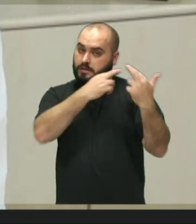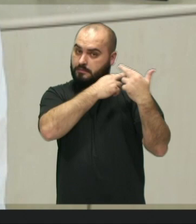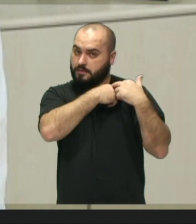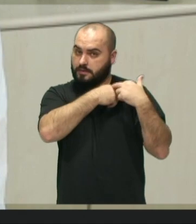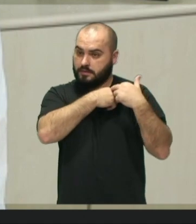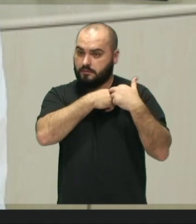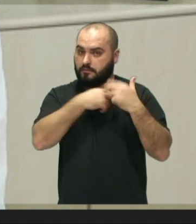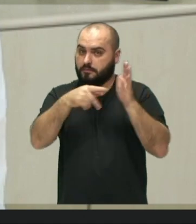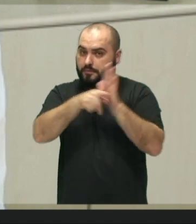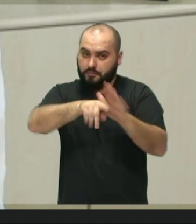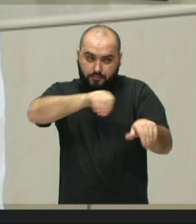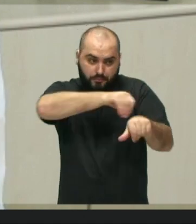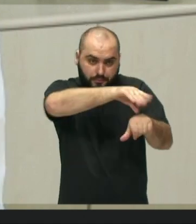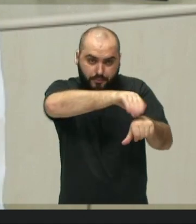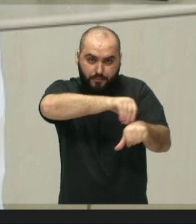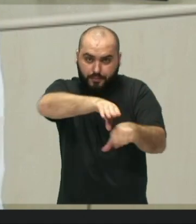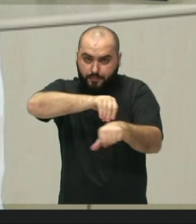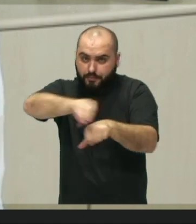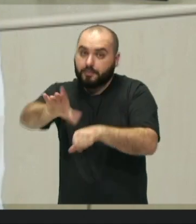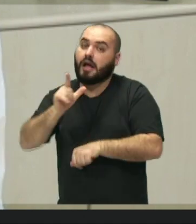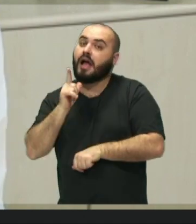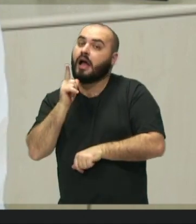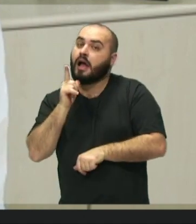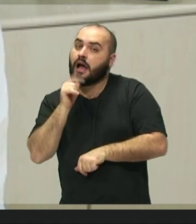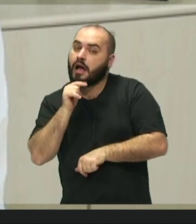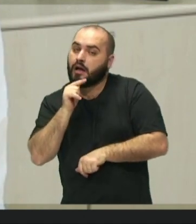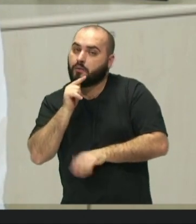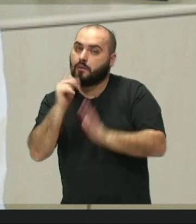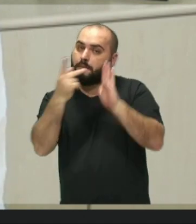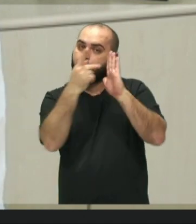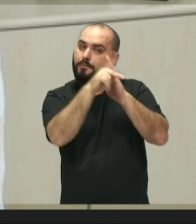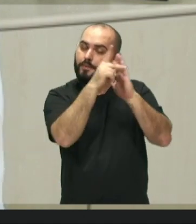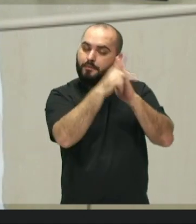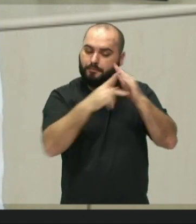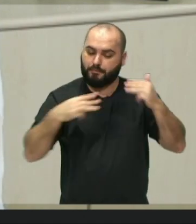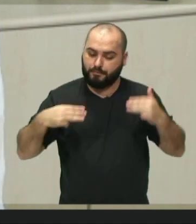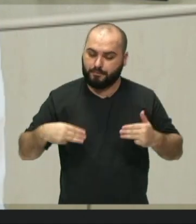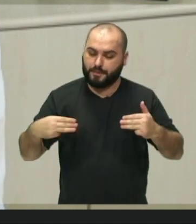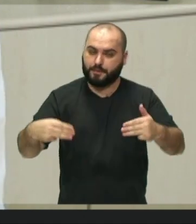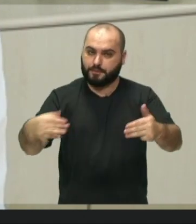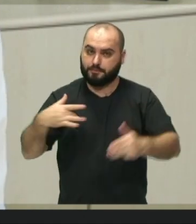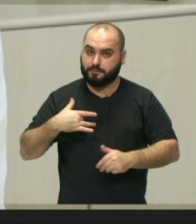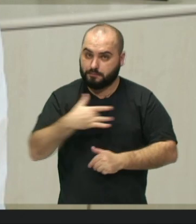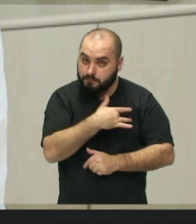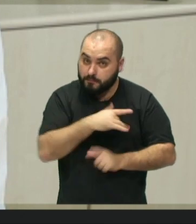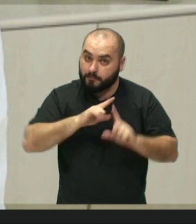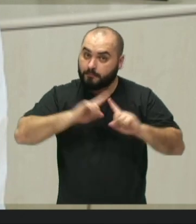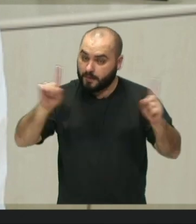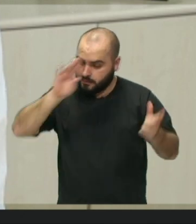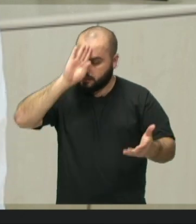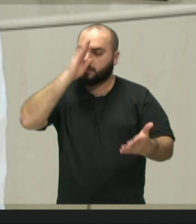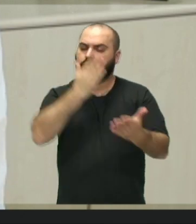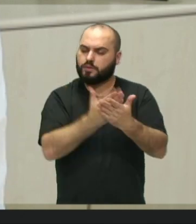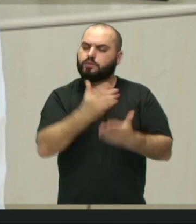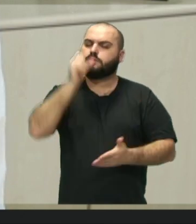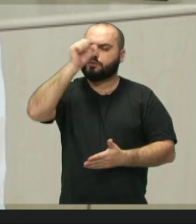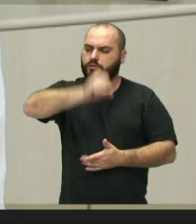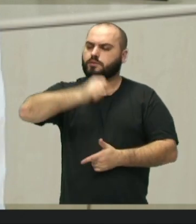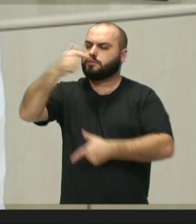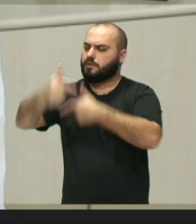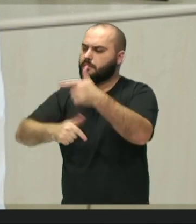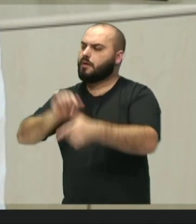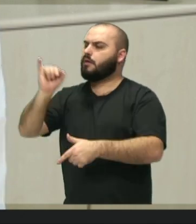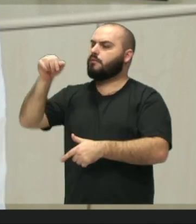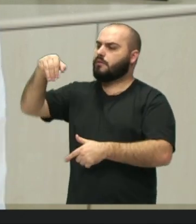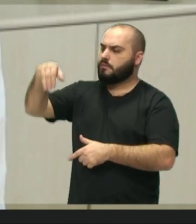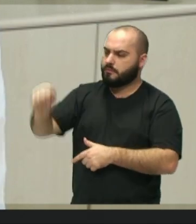pelo abastecimento de água, nos termos das portarias do Ministério da Saúde. E mais do que isso, a gente acredita, sim, no trabalho do IMA, no trabalho do